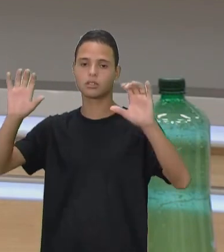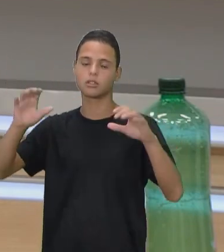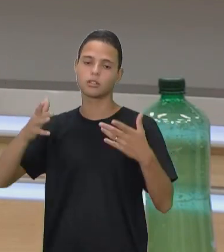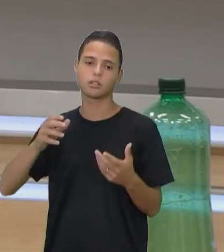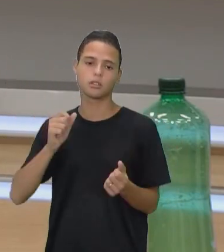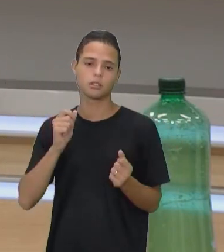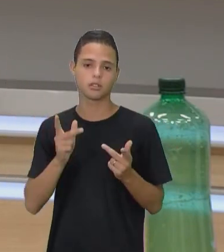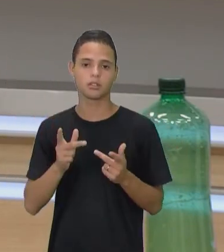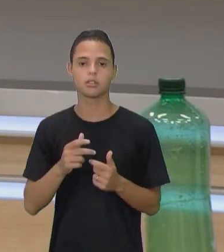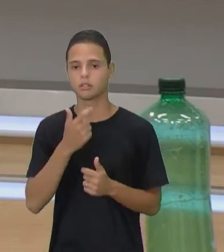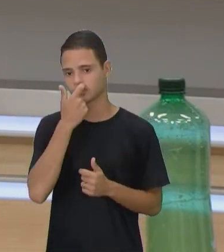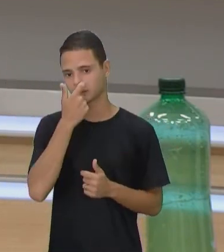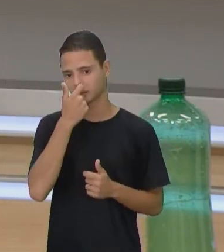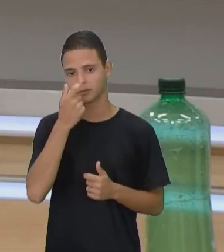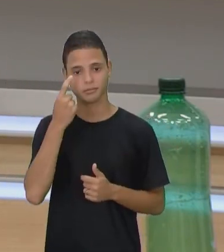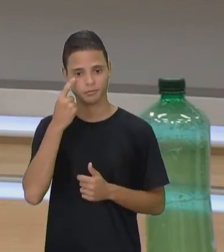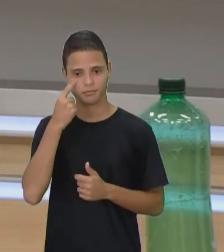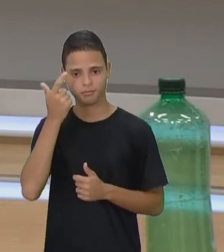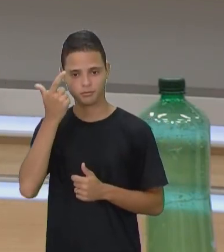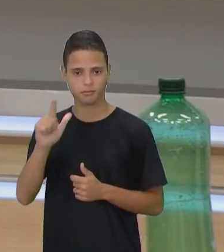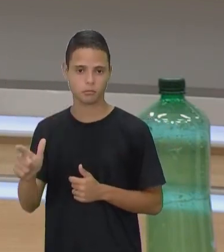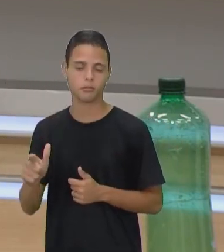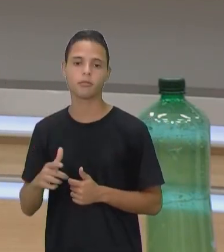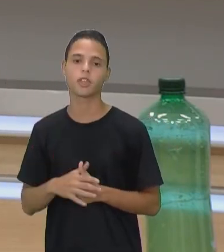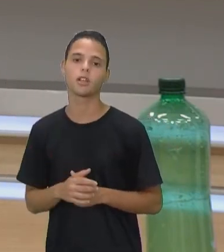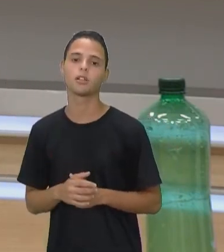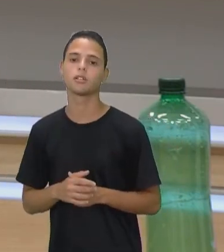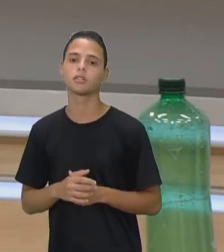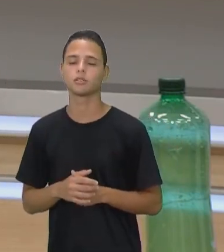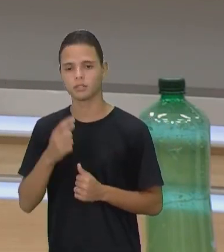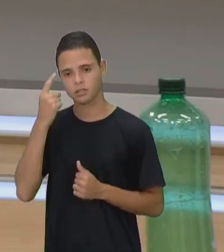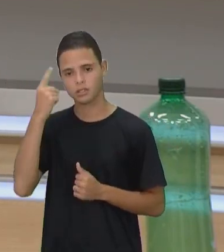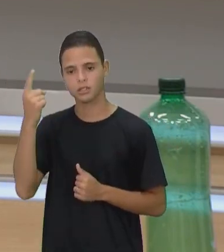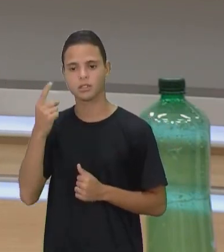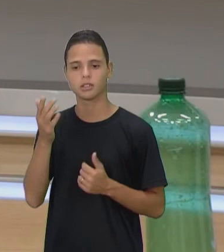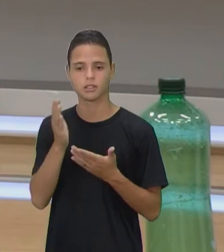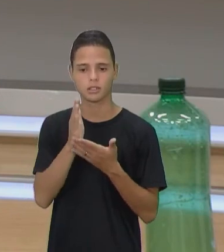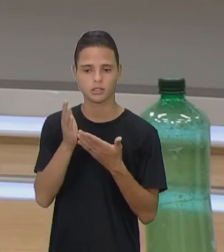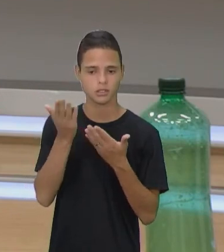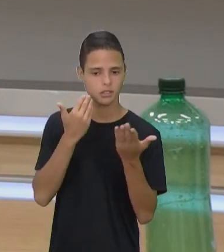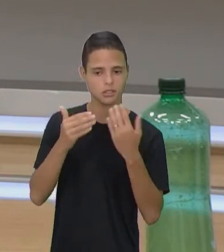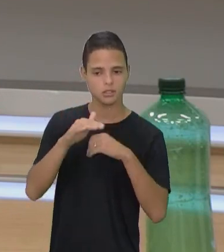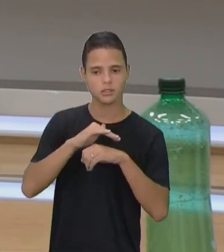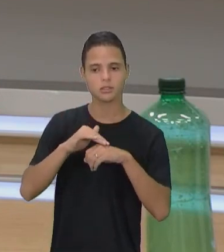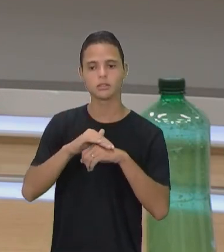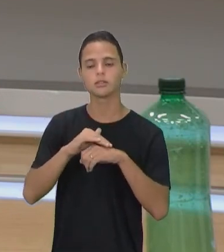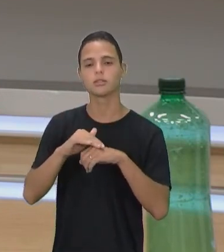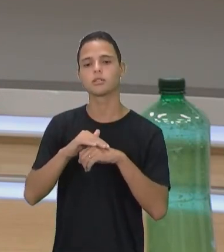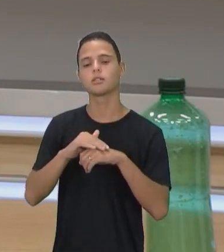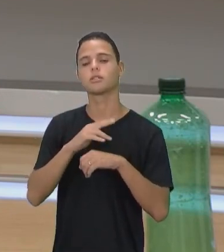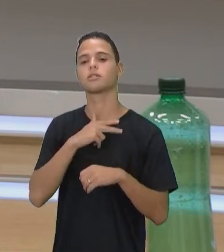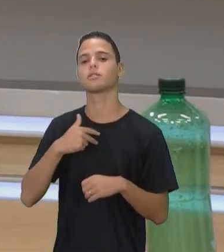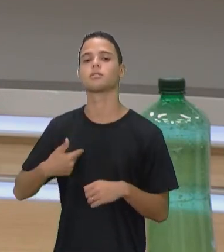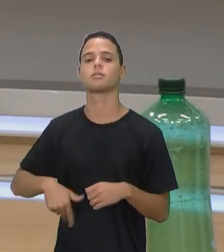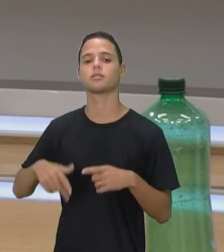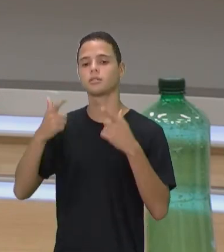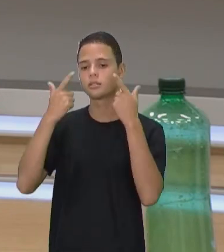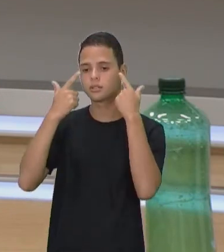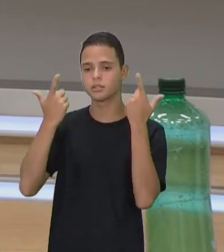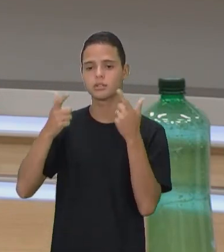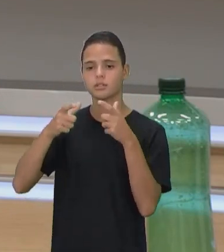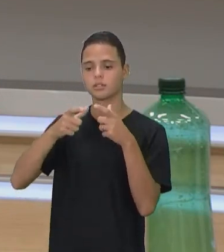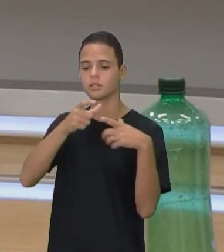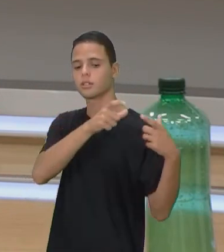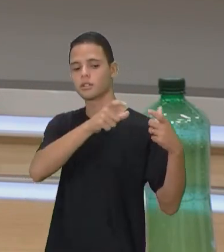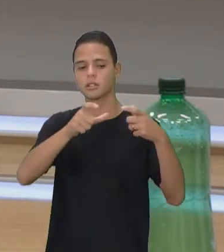olha de novo, isso daqui a gente consegue tirar o que a gente conversou naqueles outros gráficos, que é o quê? Pelo Japão, ser uma ilha, ser